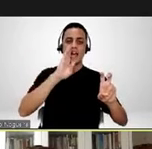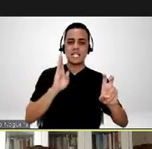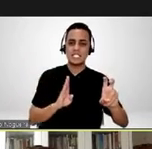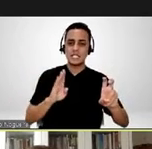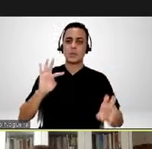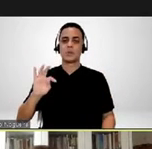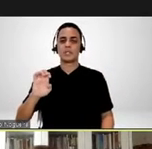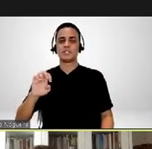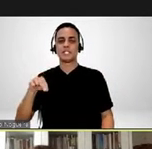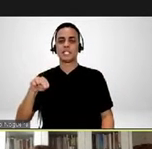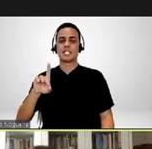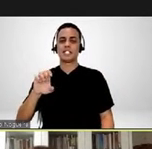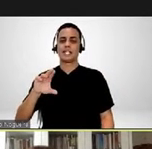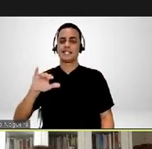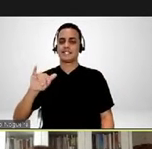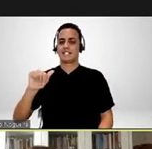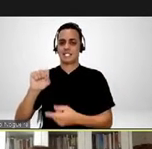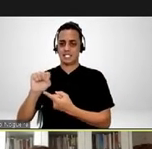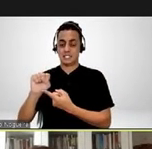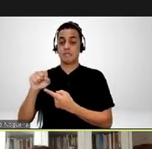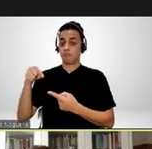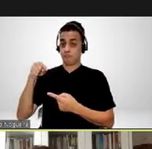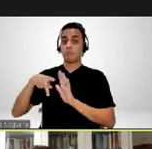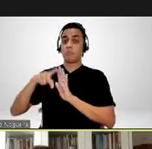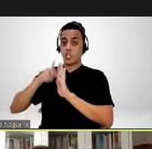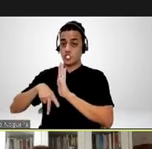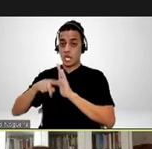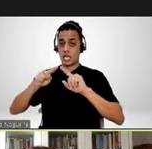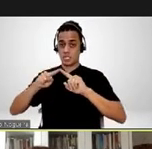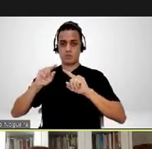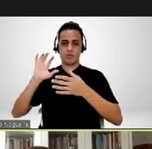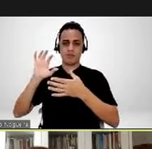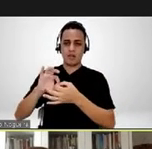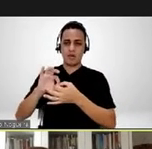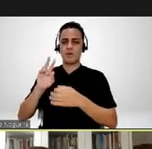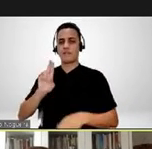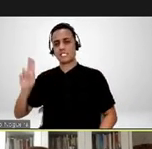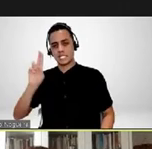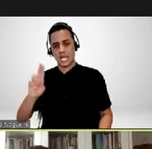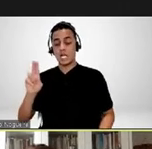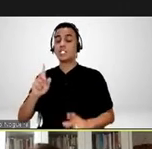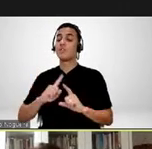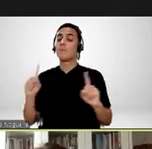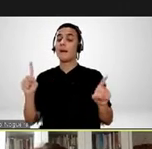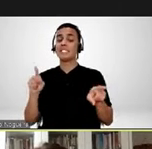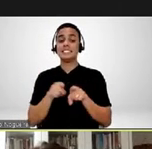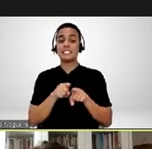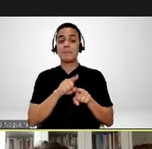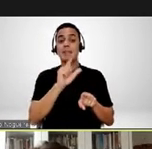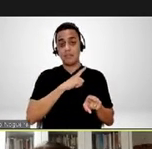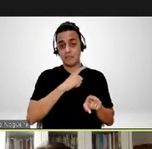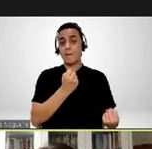projeto que envolveu não só a universidade, mas um projeto que a Funarte